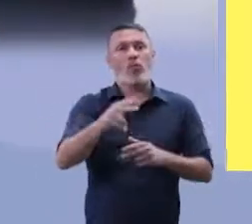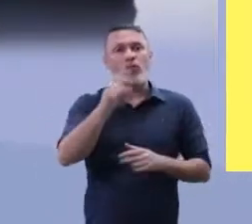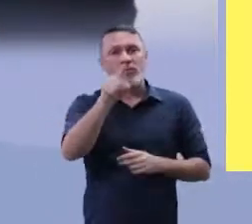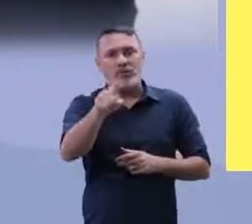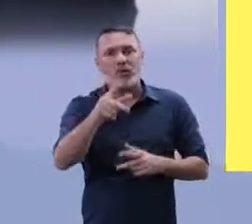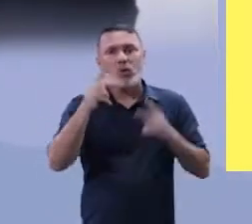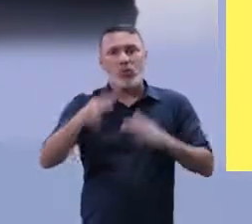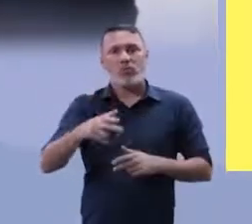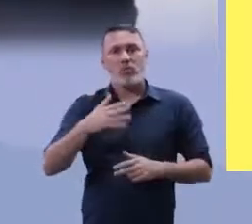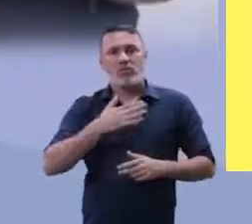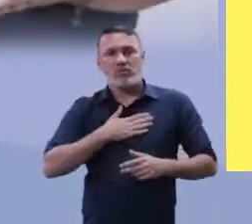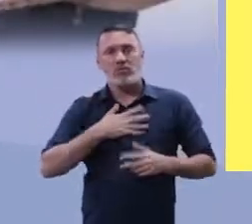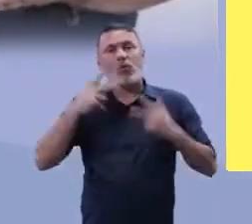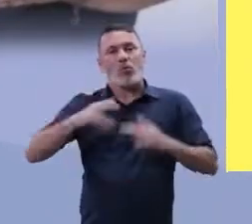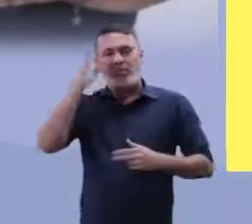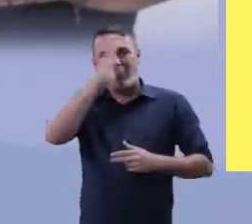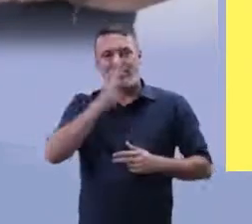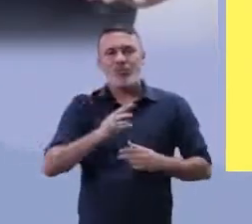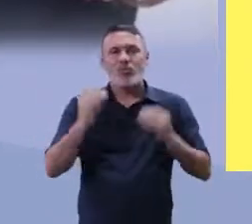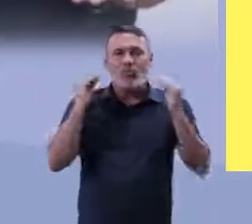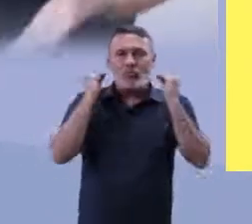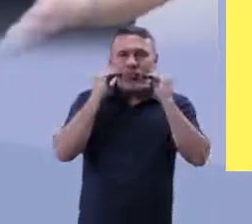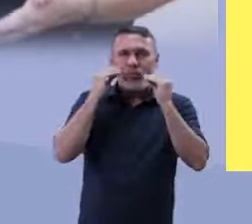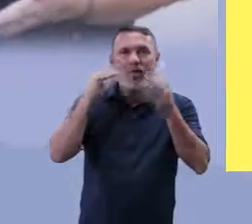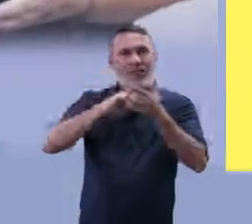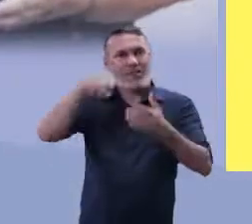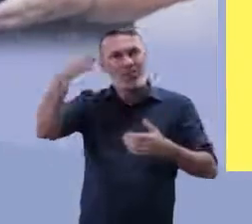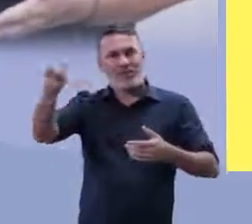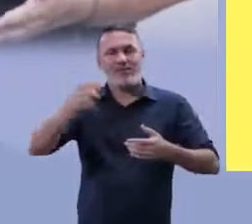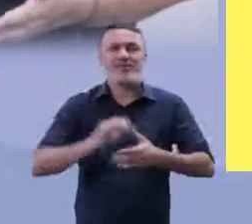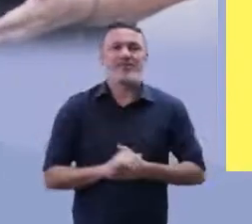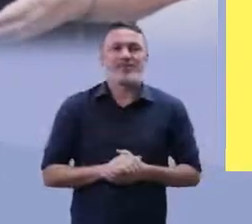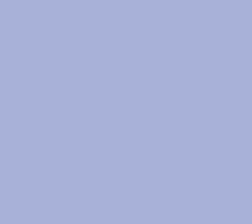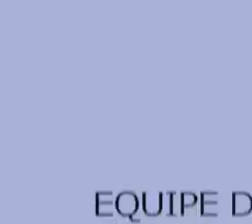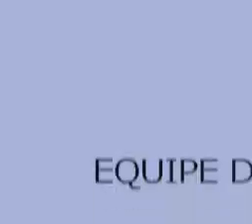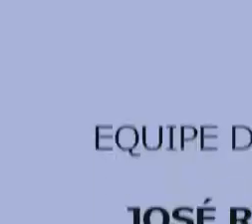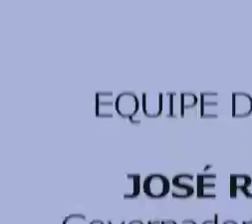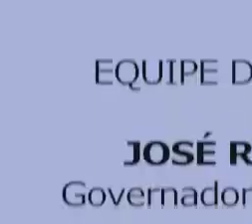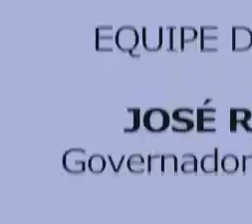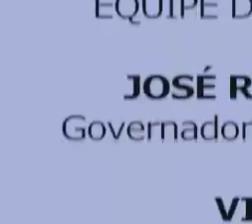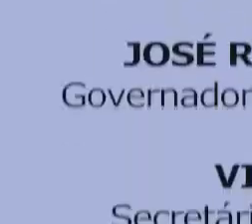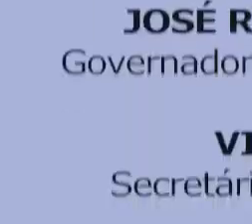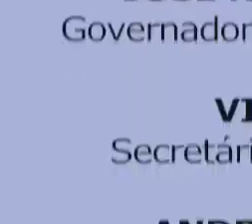totalmente a mim, totalmente Brasil. Grande beijo para você e até mais.